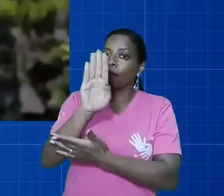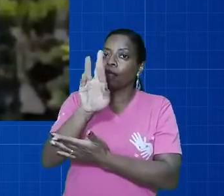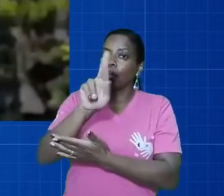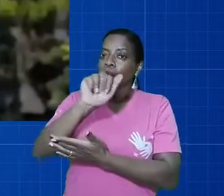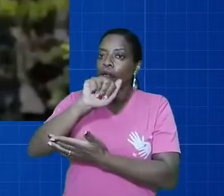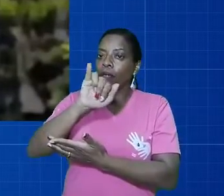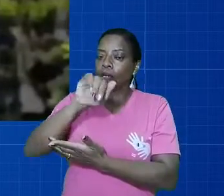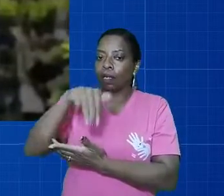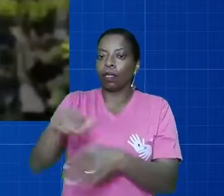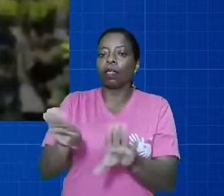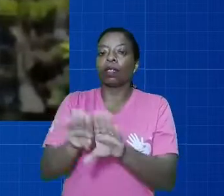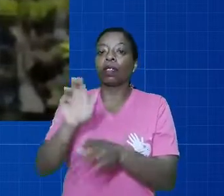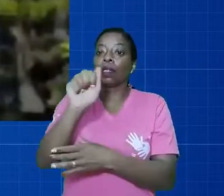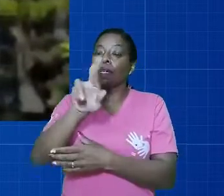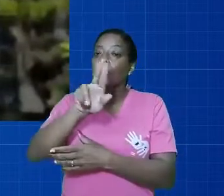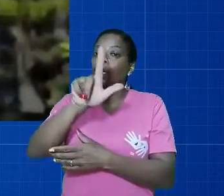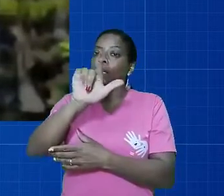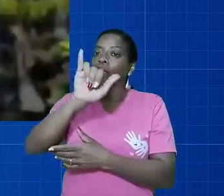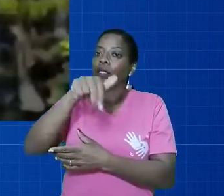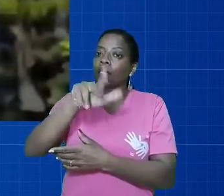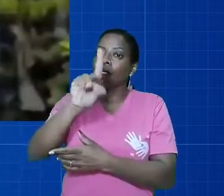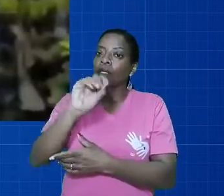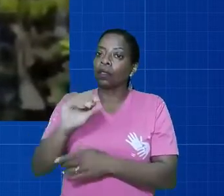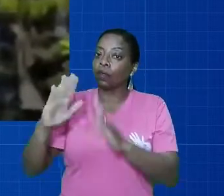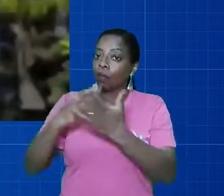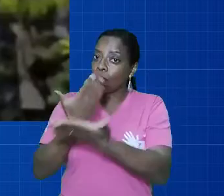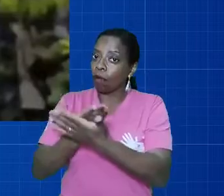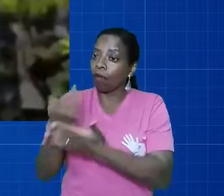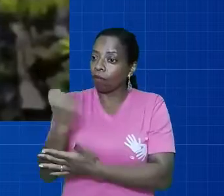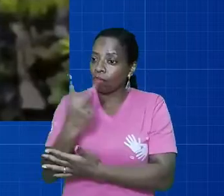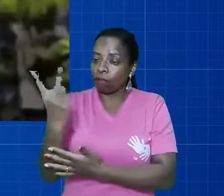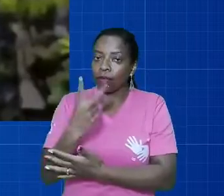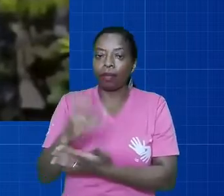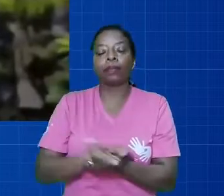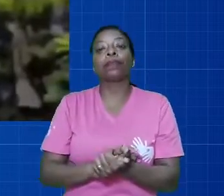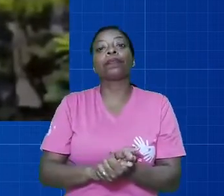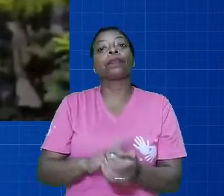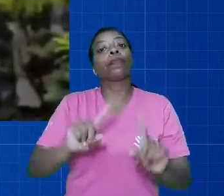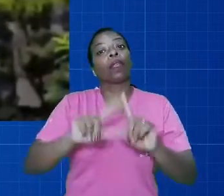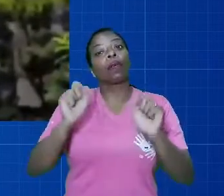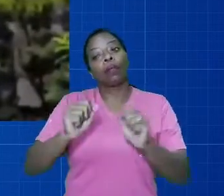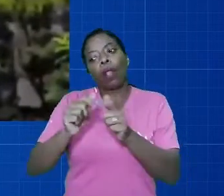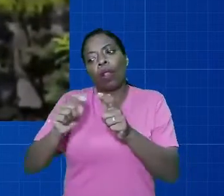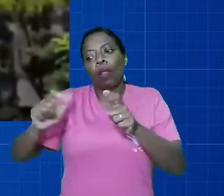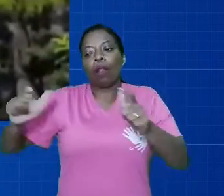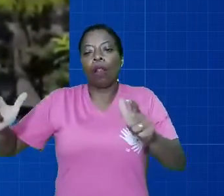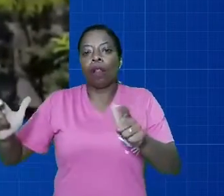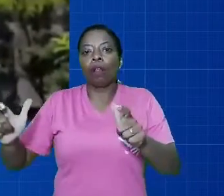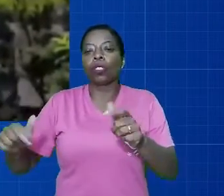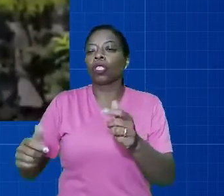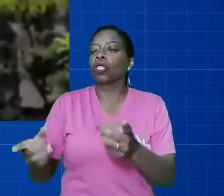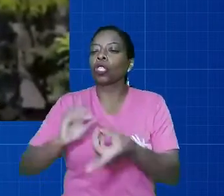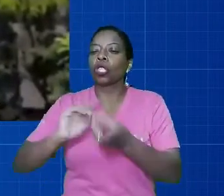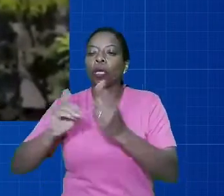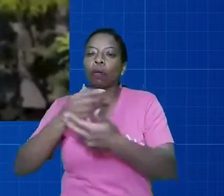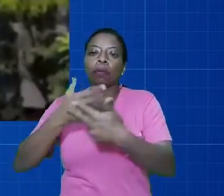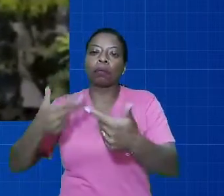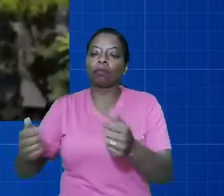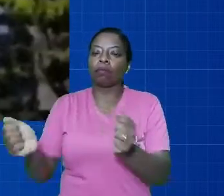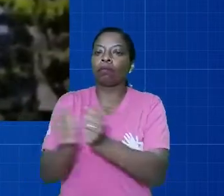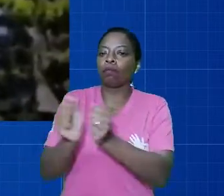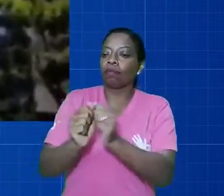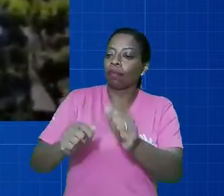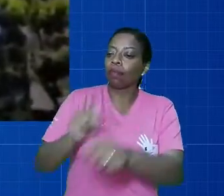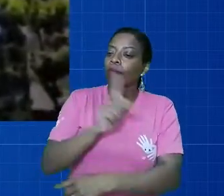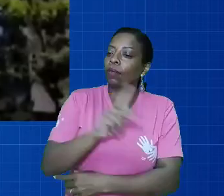então, a gente consegue ampliar ainda mais esse trabalho, até porque, às vezes, algum projeto, alguma ação, alguma dinâmica, a gente consegue fazer com ambos os